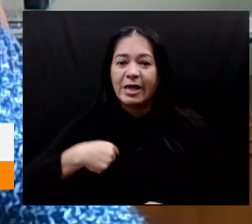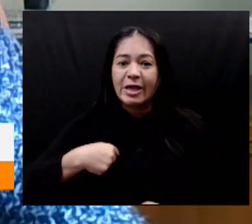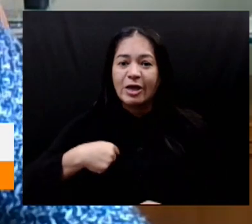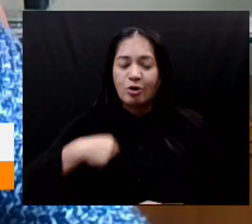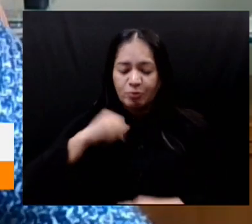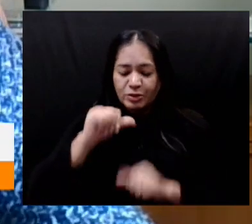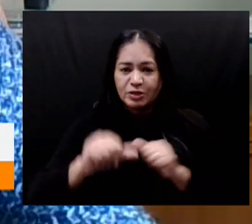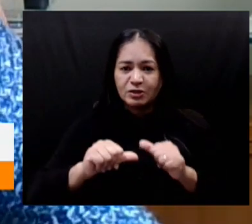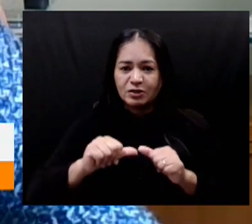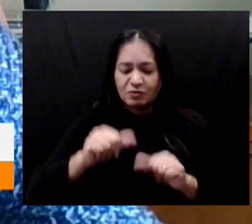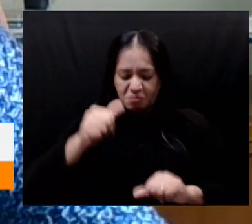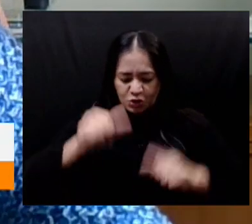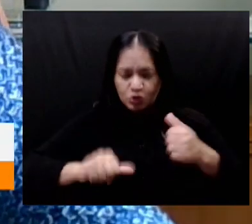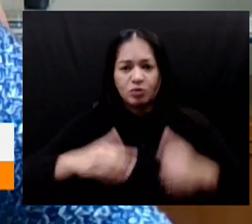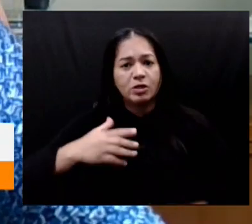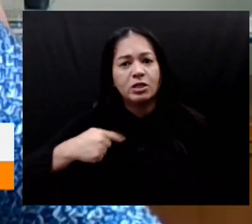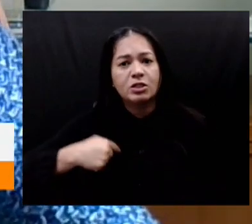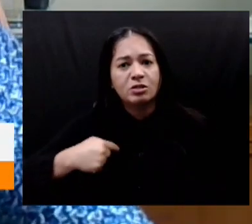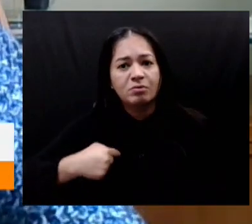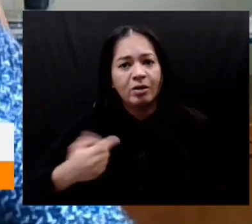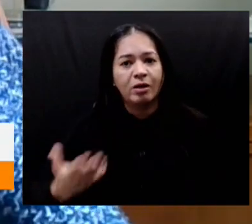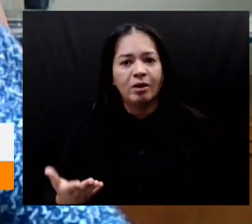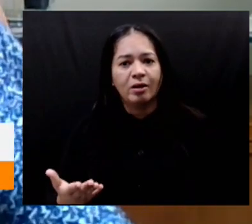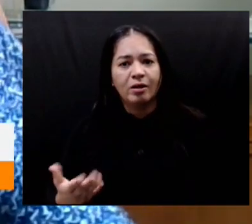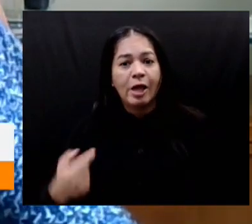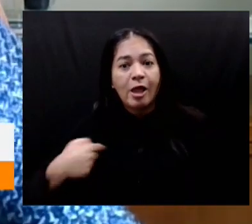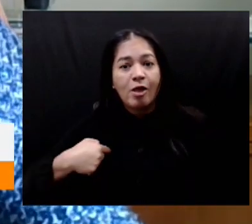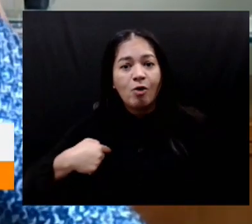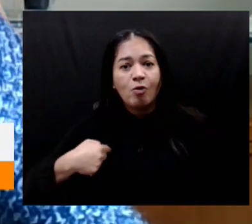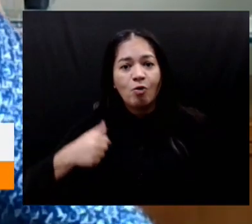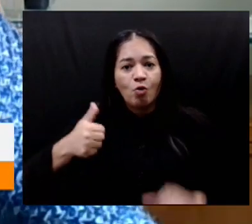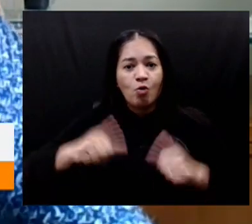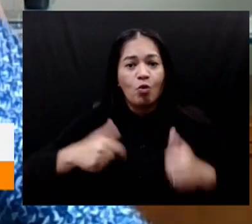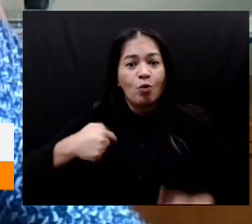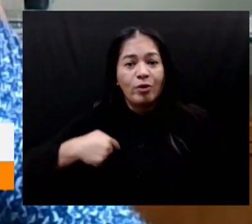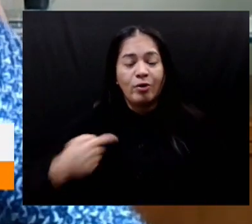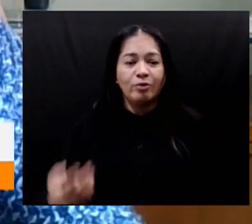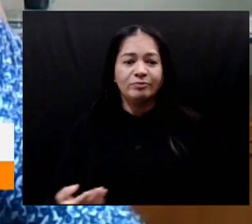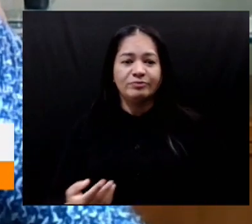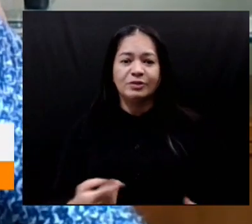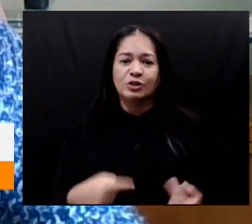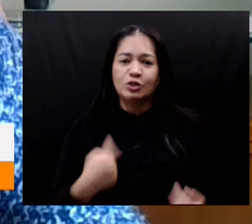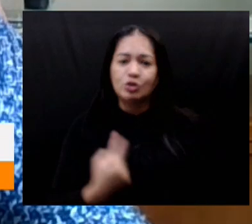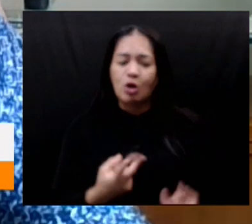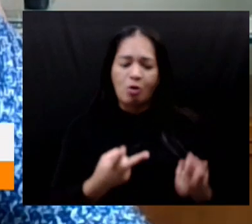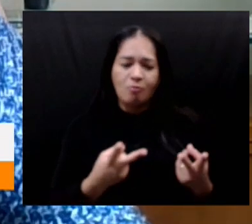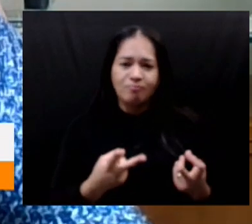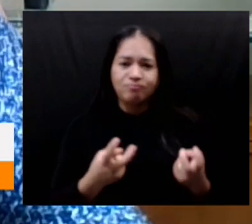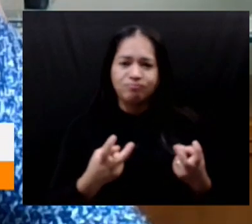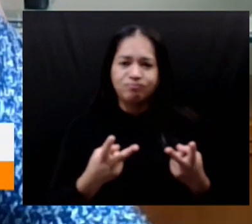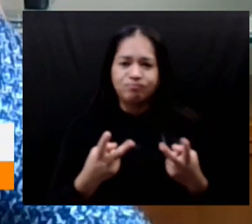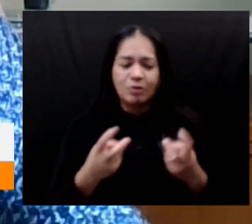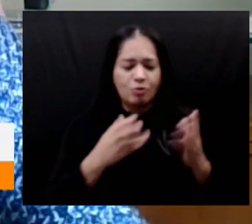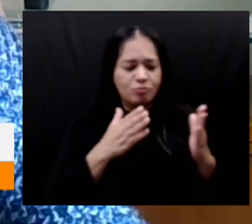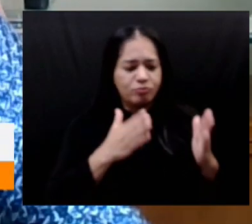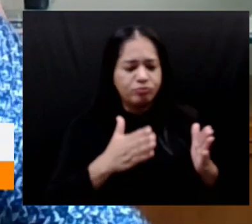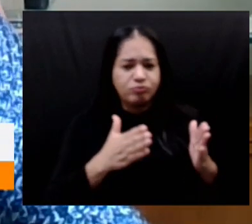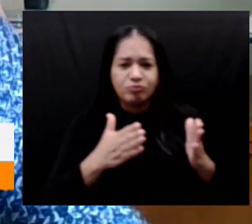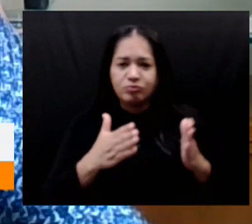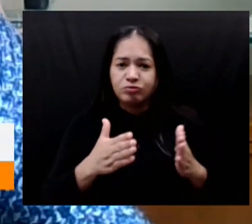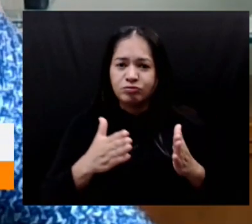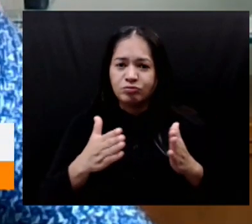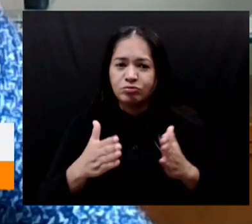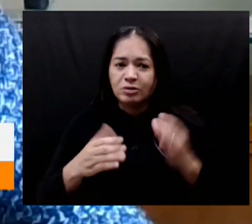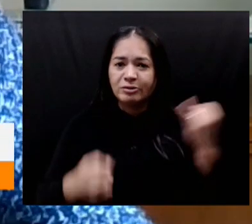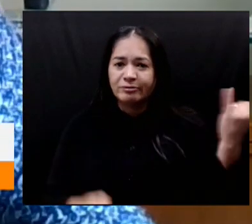algoz, carrasco de mim mesmo. Então a gente vai observar processos muito significativos de